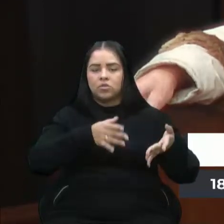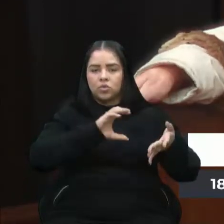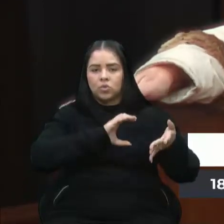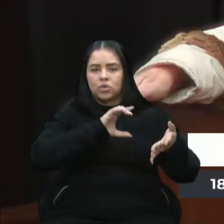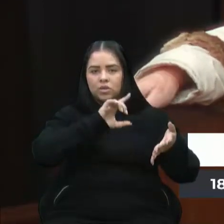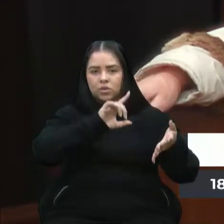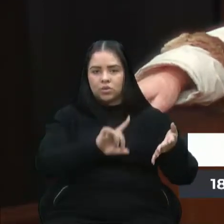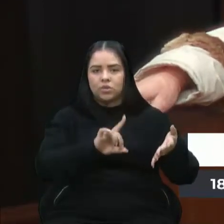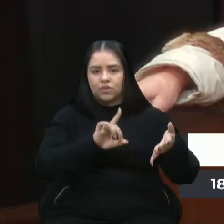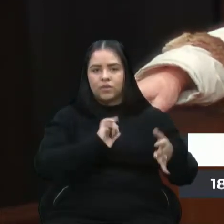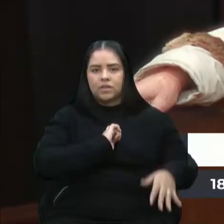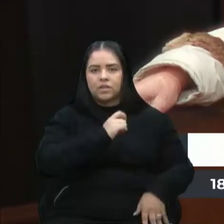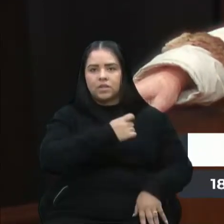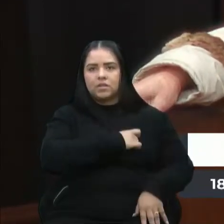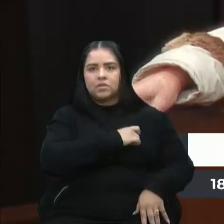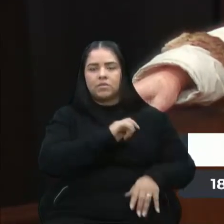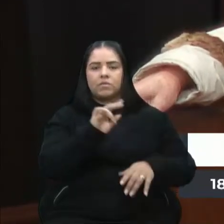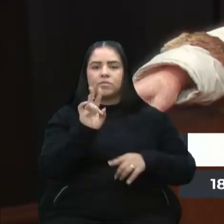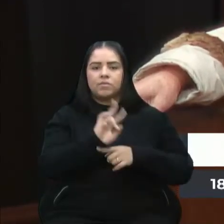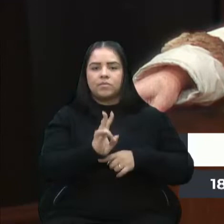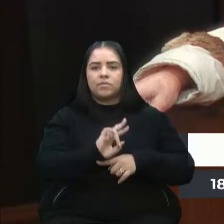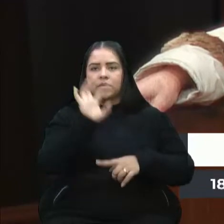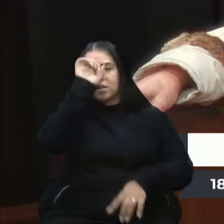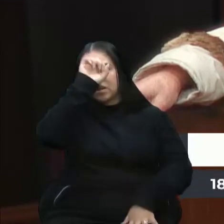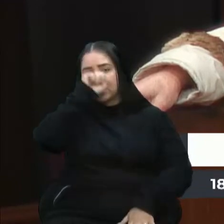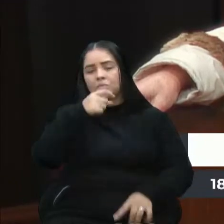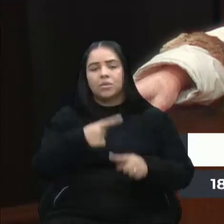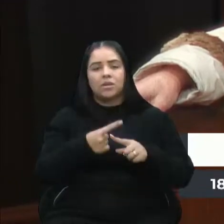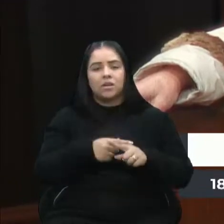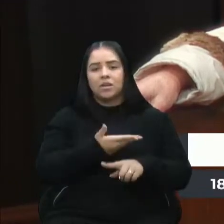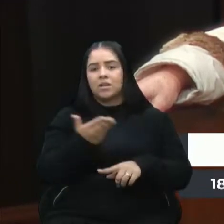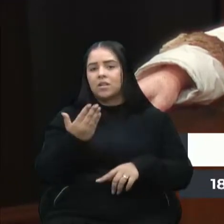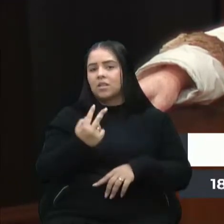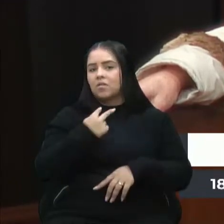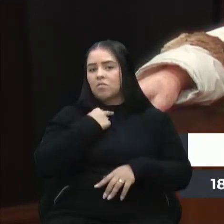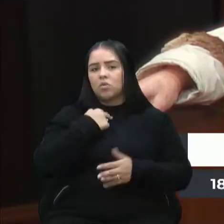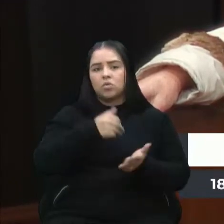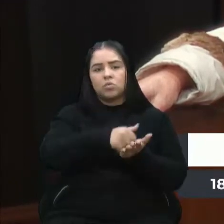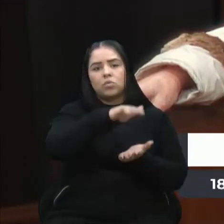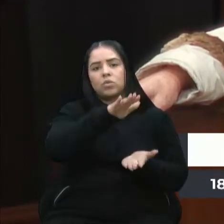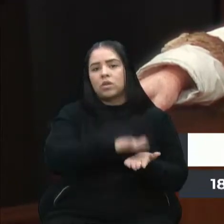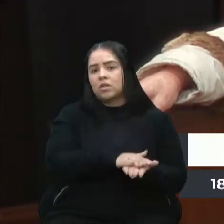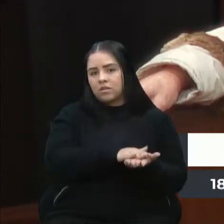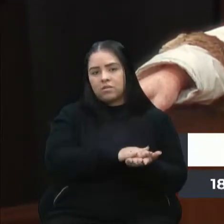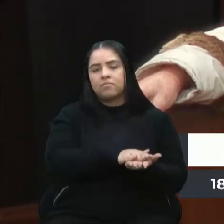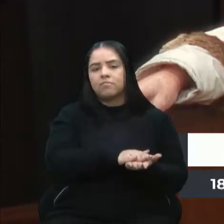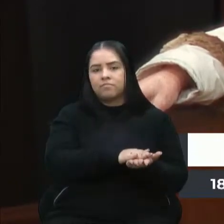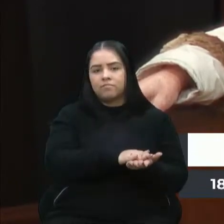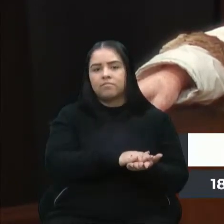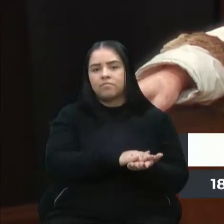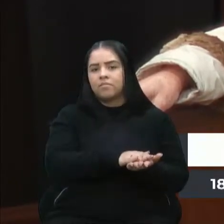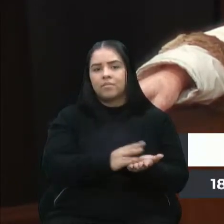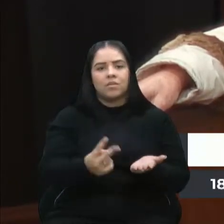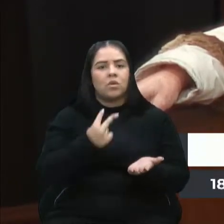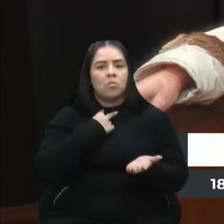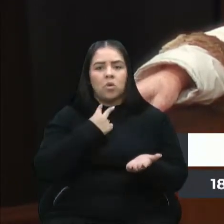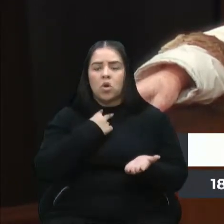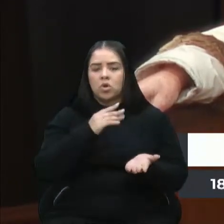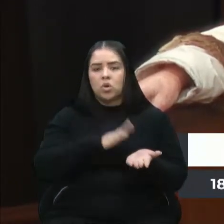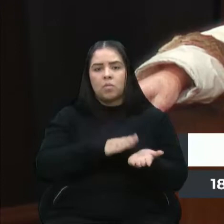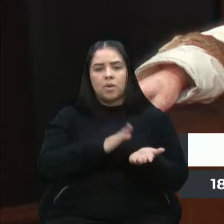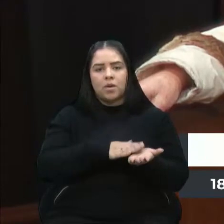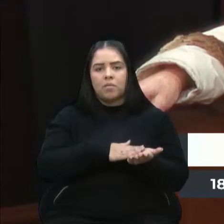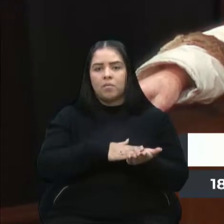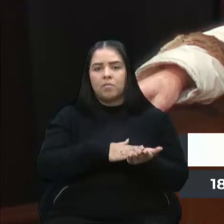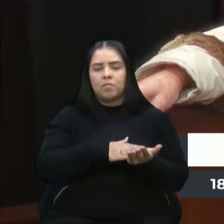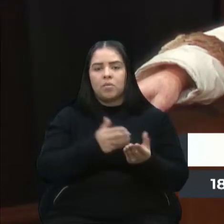de fiscalização de aprendizagem, porque eles não vão mais poder multar, eles não vão mais poder cobrar os processos que